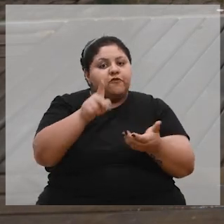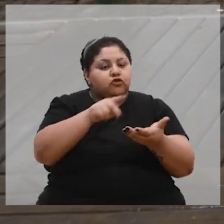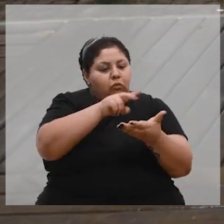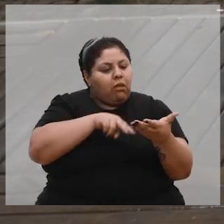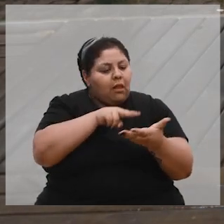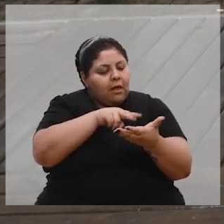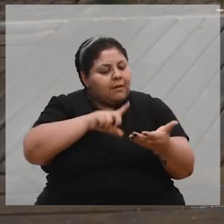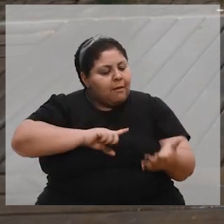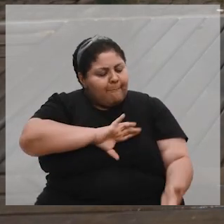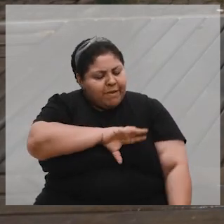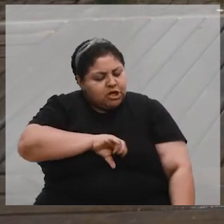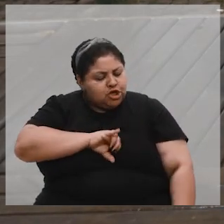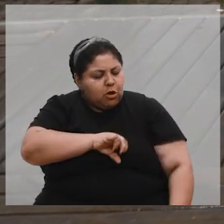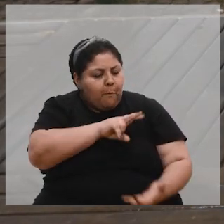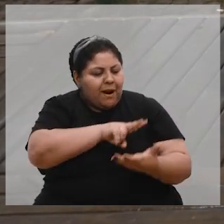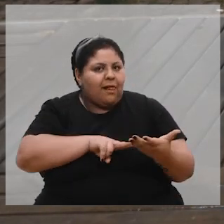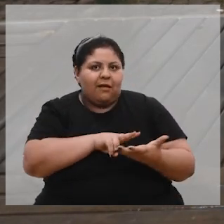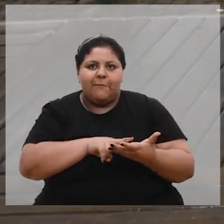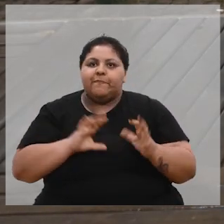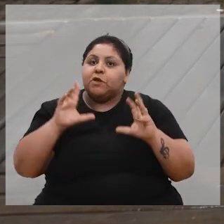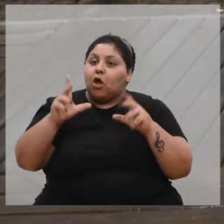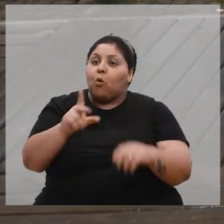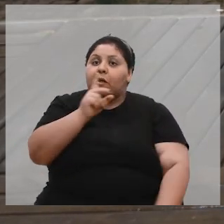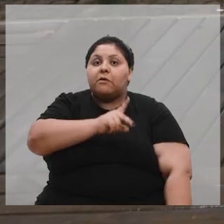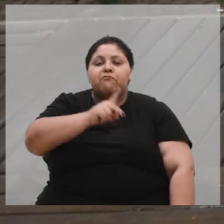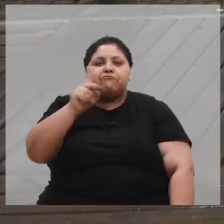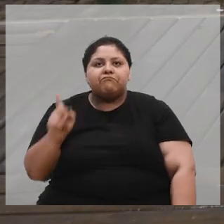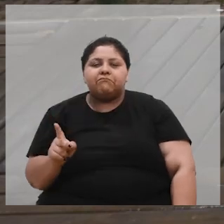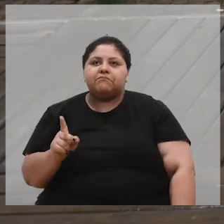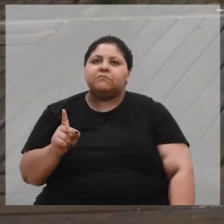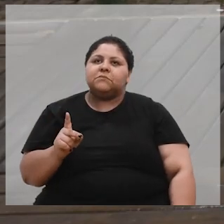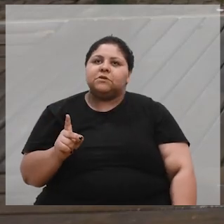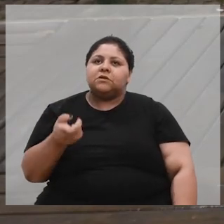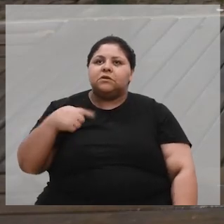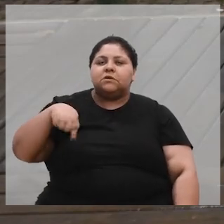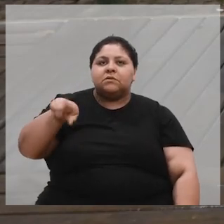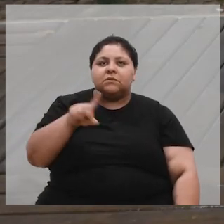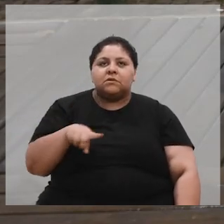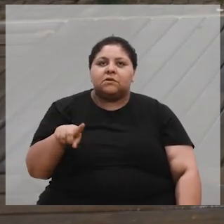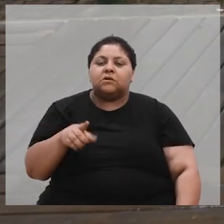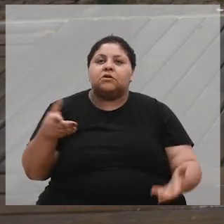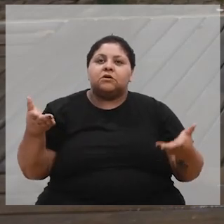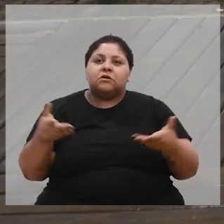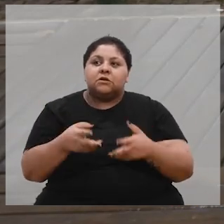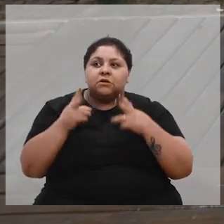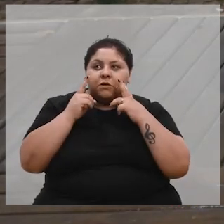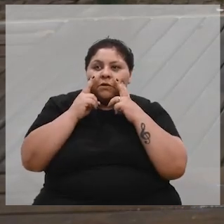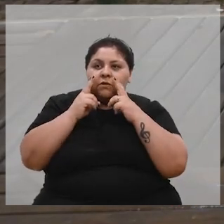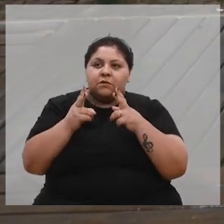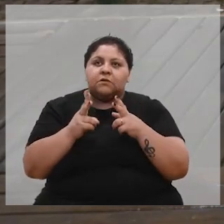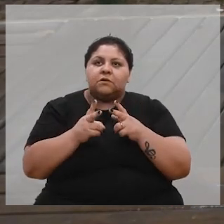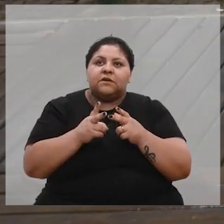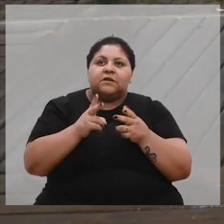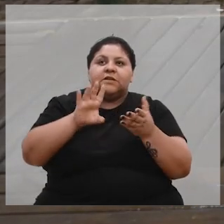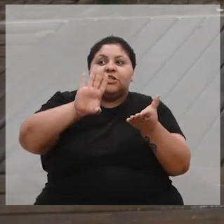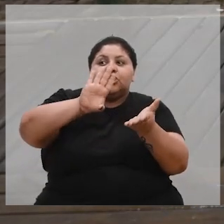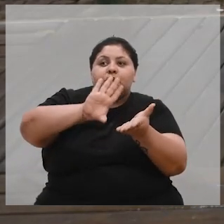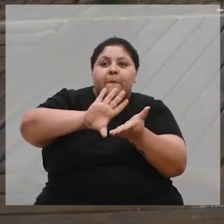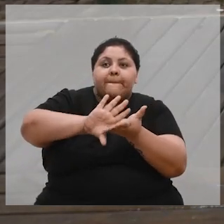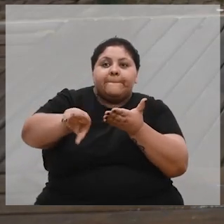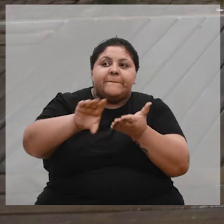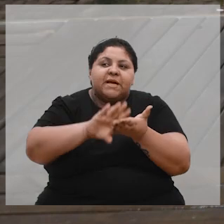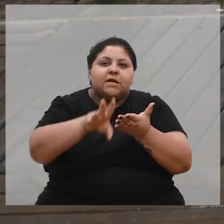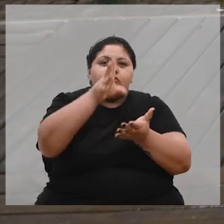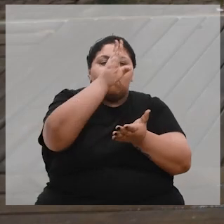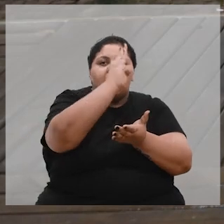leitor, não for alguém que tenha paixão, né? Quantos dos nossos professores a gente já enxergou retirando livros